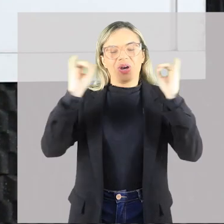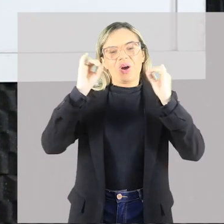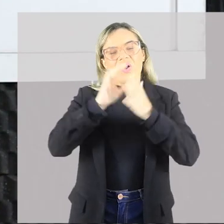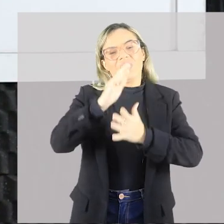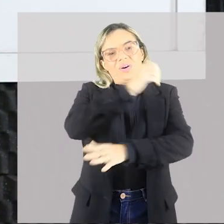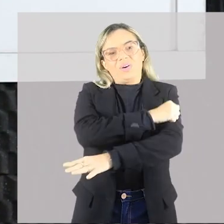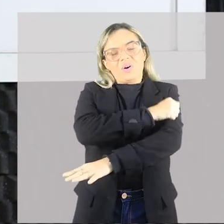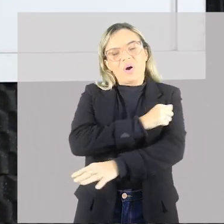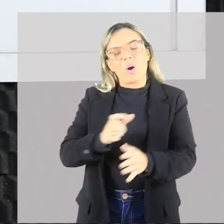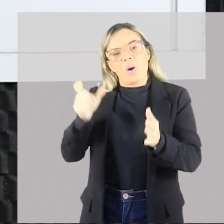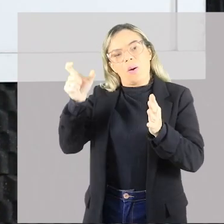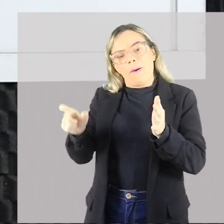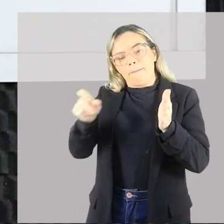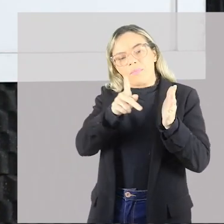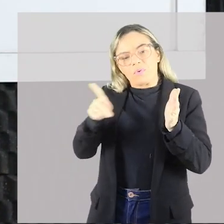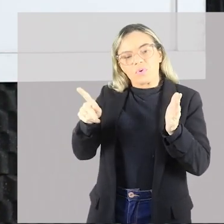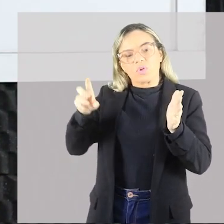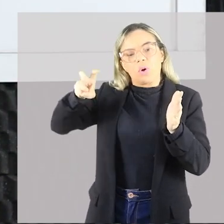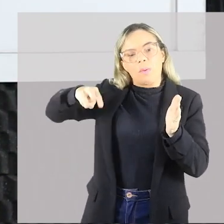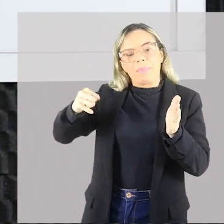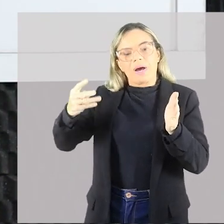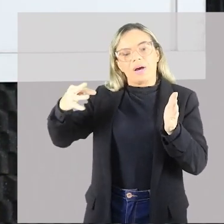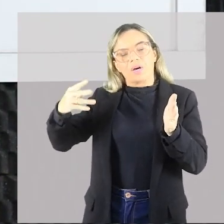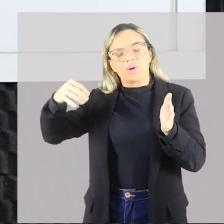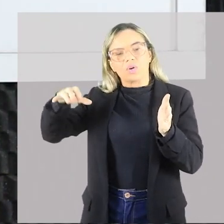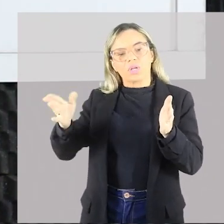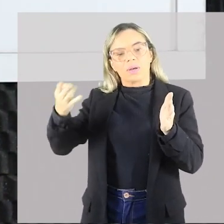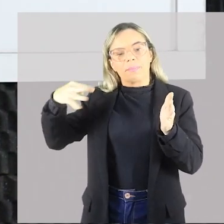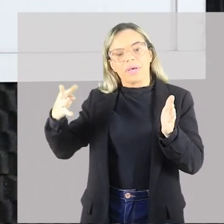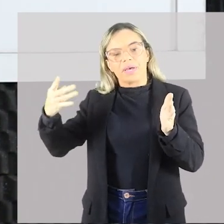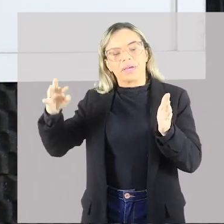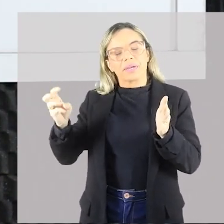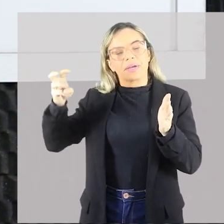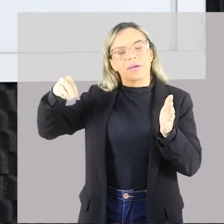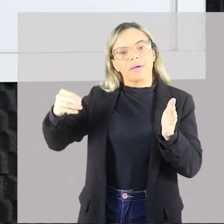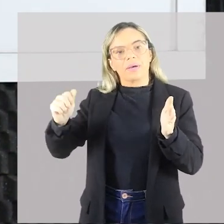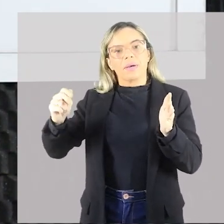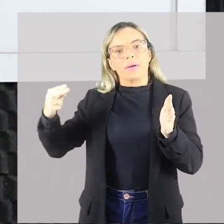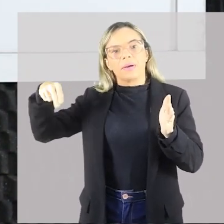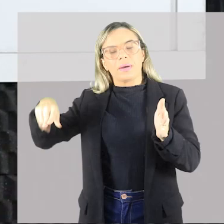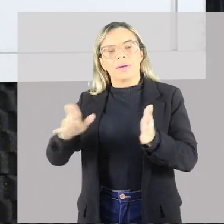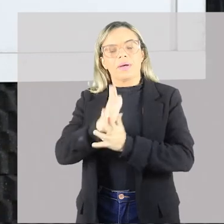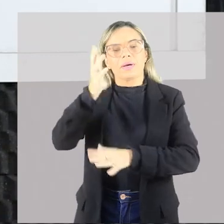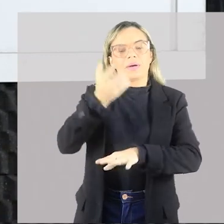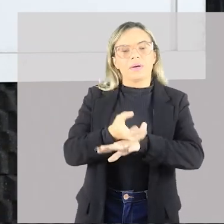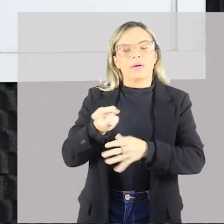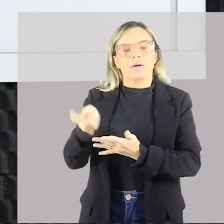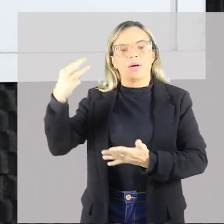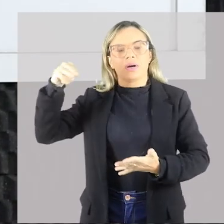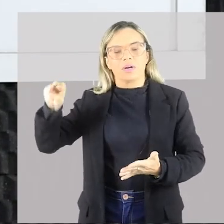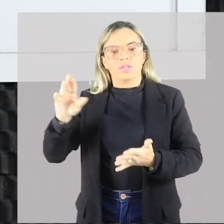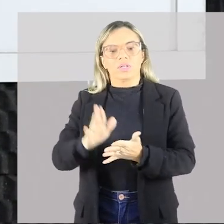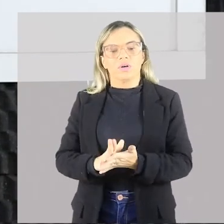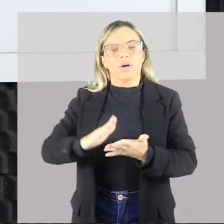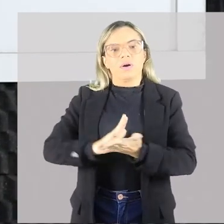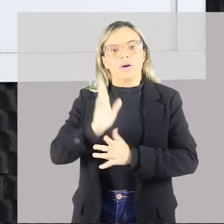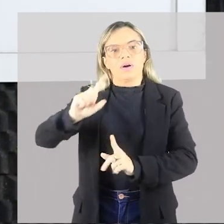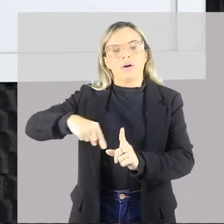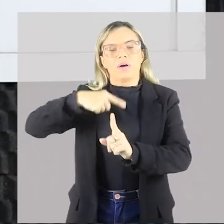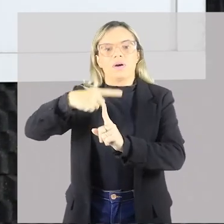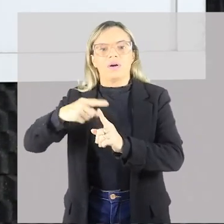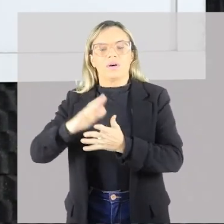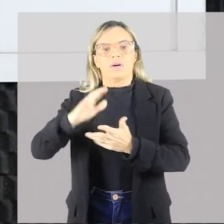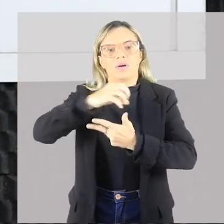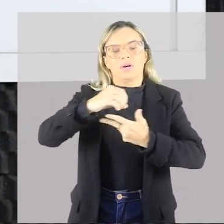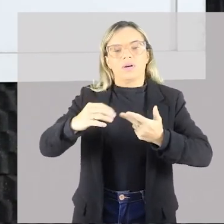Olá pessoal, aqui é o professor Maroni Bergman, professor de matemática. Estamos aqui no Aprova Mais Enem dos Concursos, iniciativa do Governo do